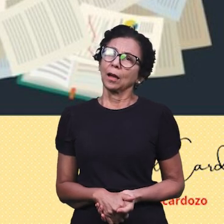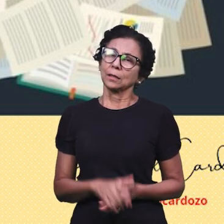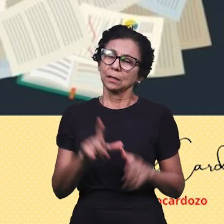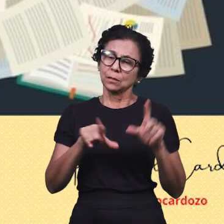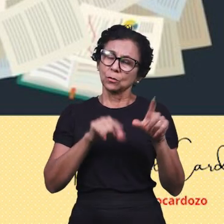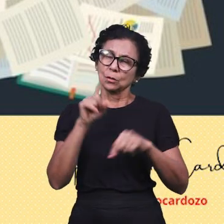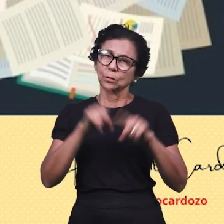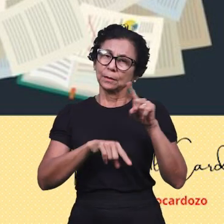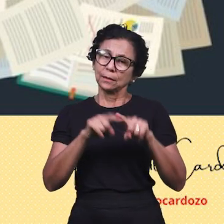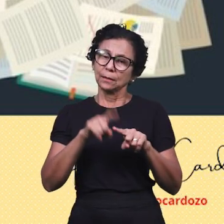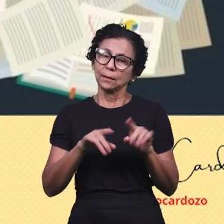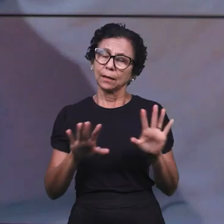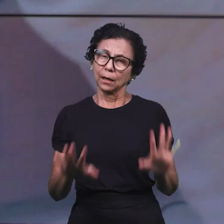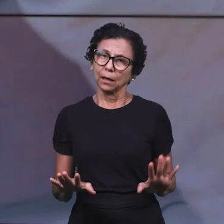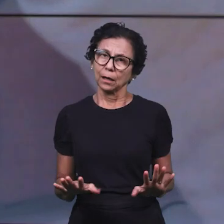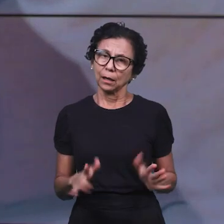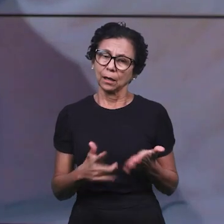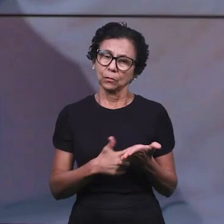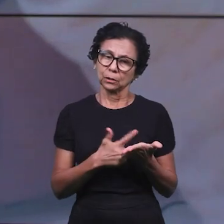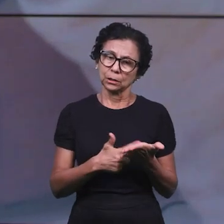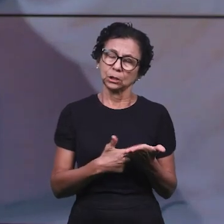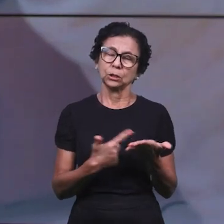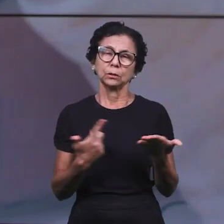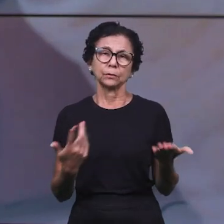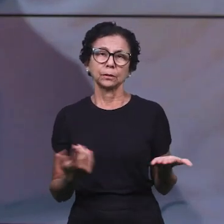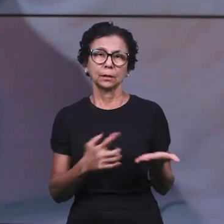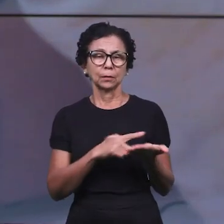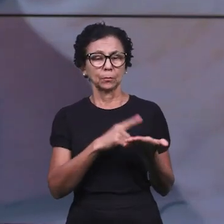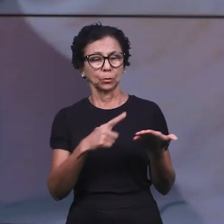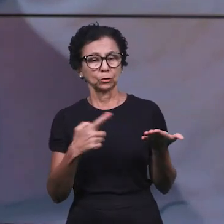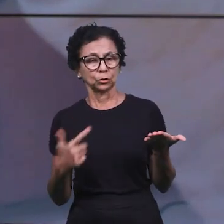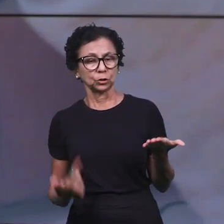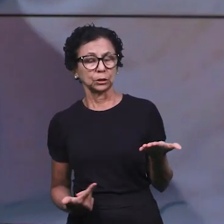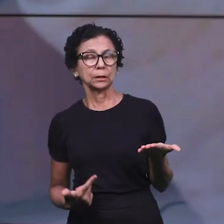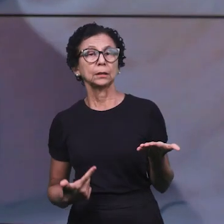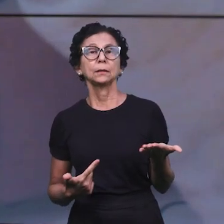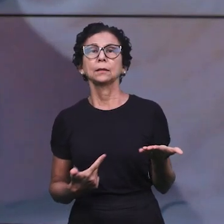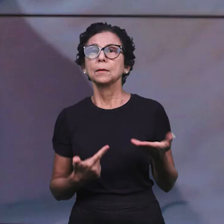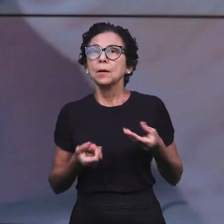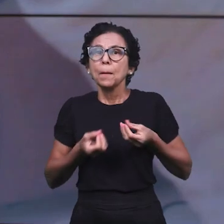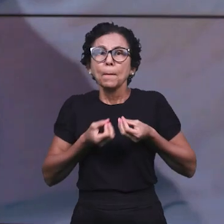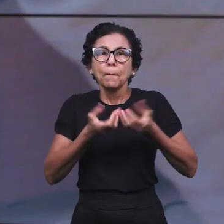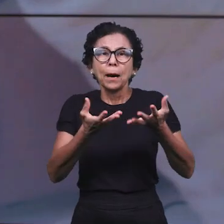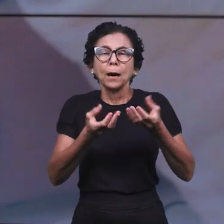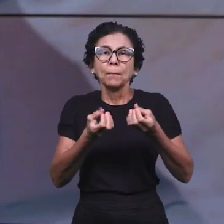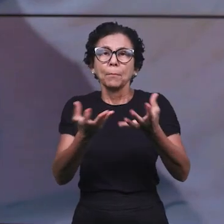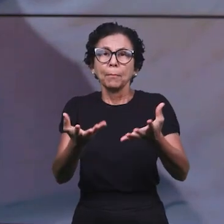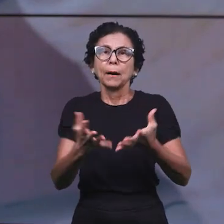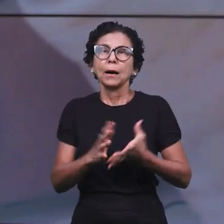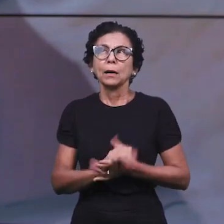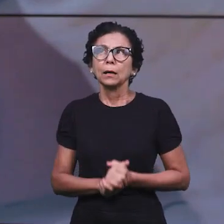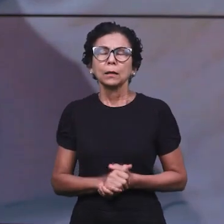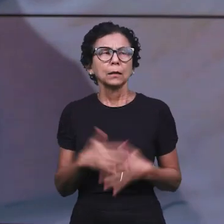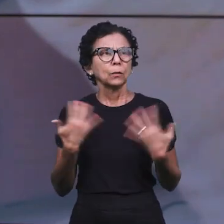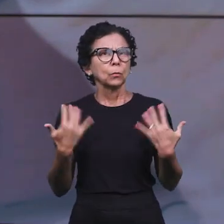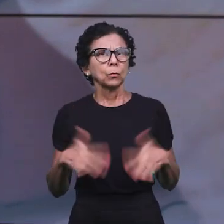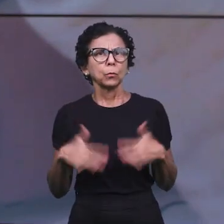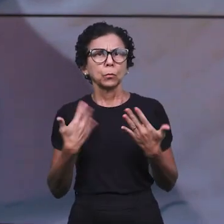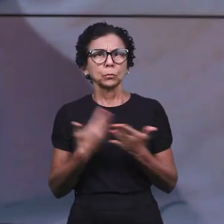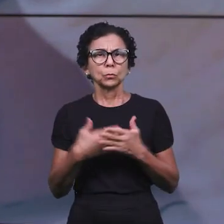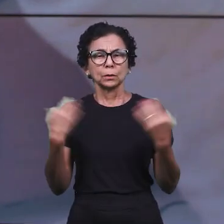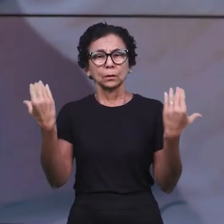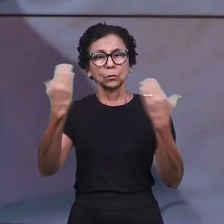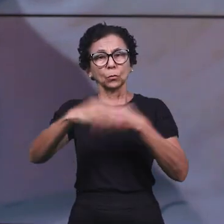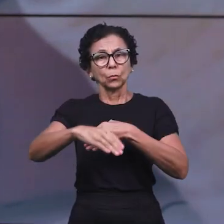bom? Atualmente, a gente tem uma oferta muito grande de materiais para concursos públicos, mas você precisa